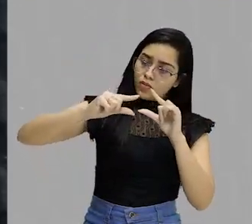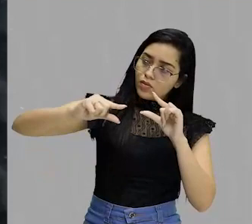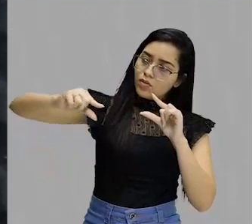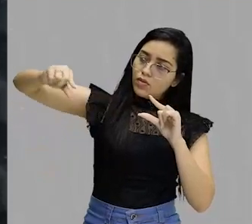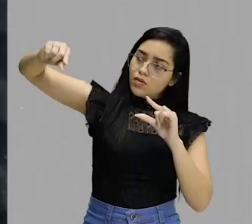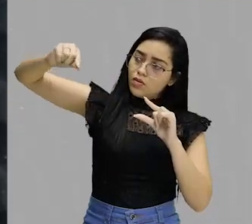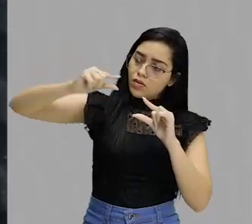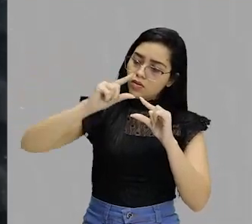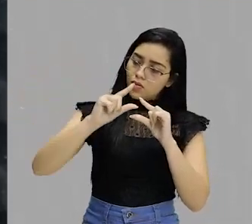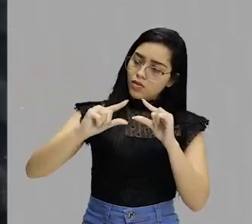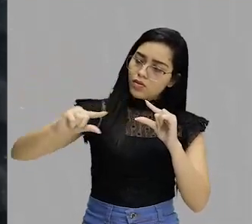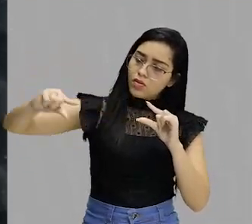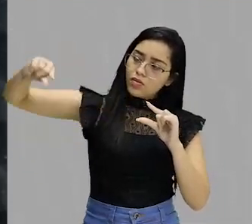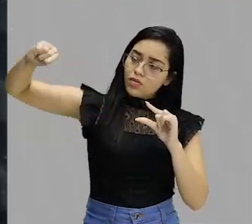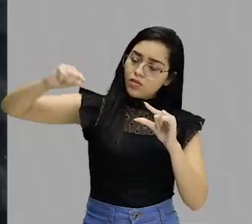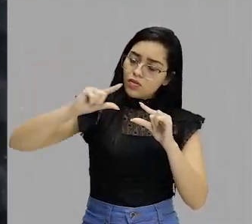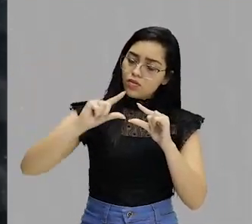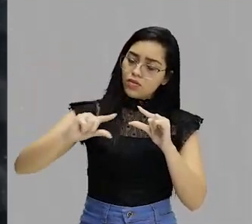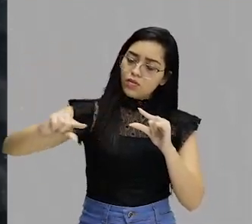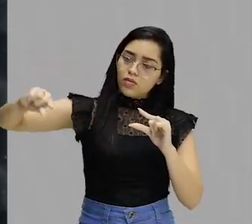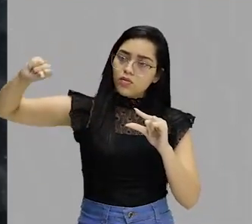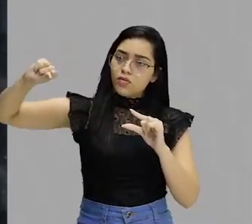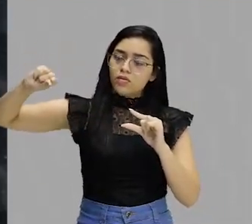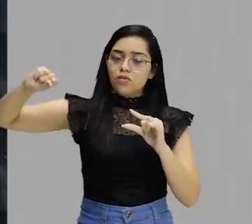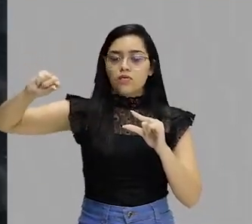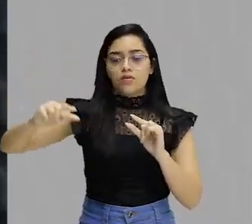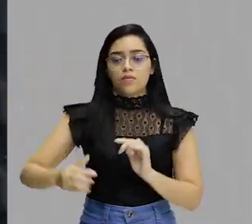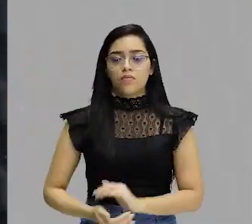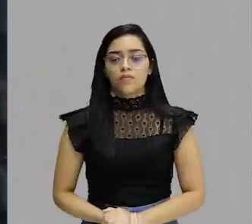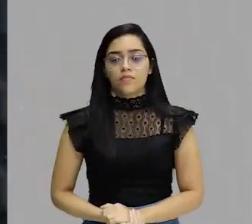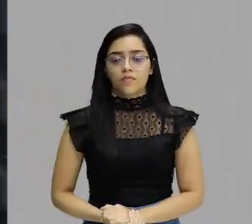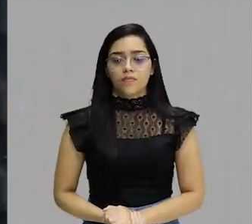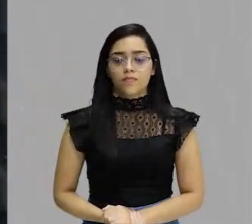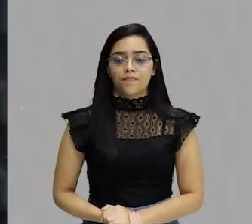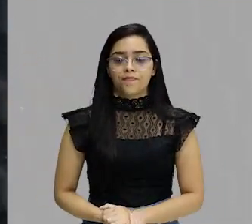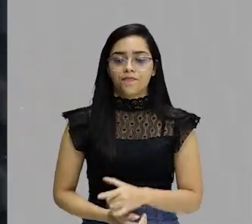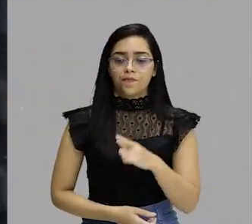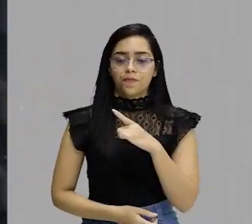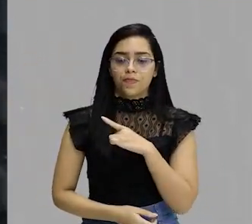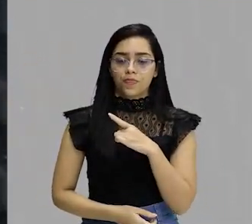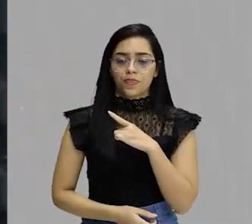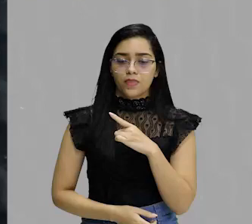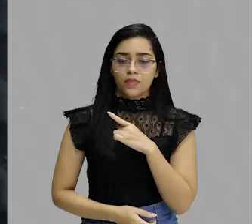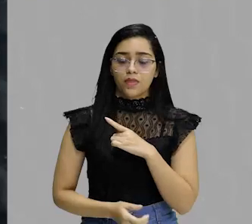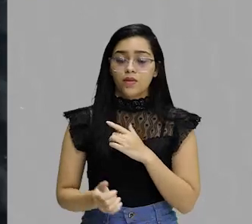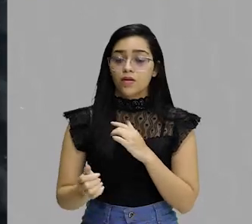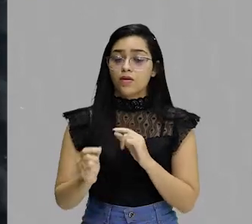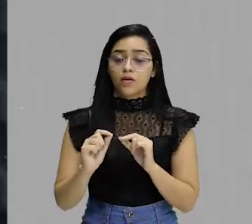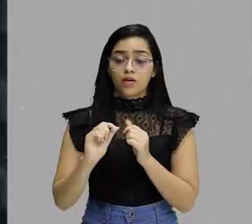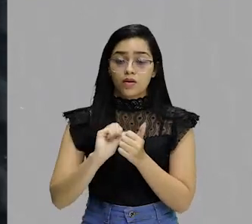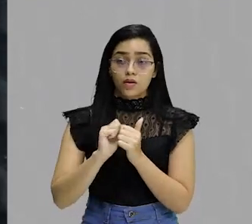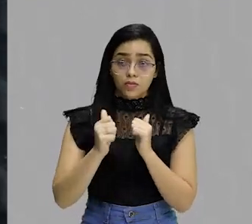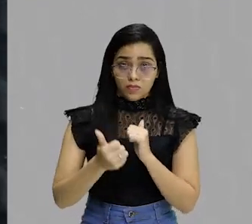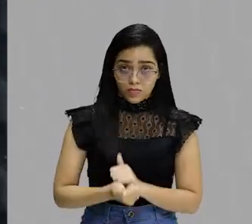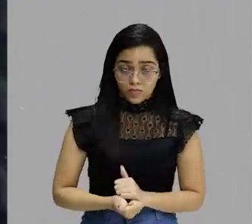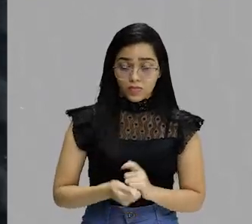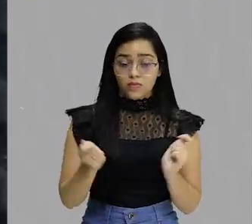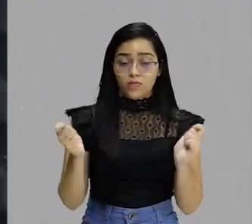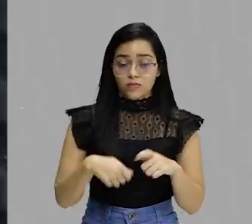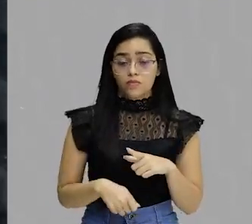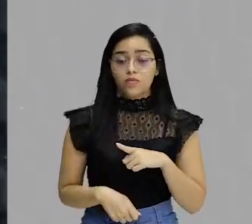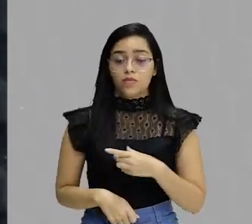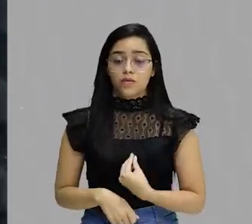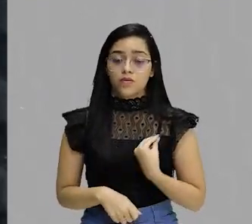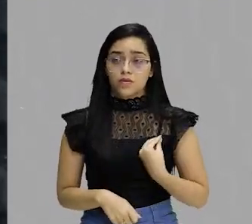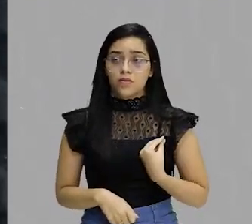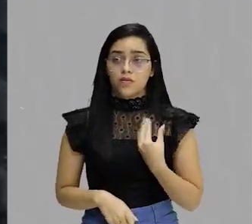aciculares, ou seja, folhas com formato de agulha. Elas têm uma grande adaptação para conseguir